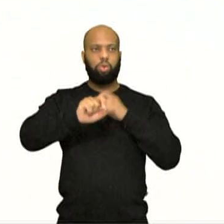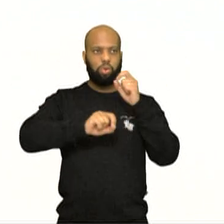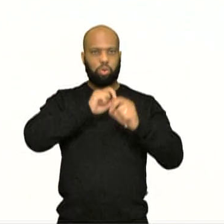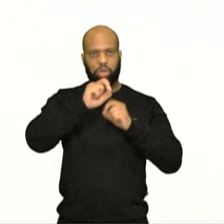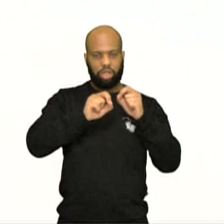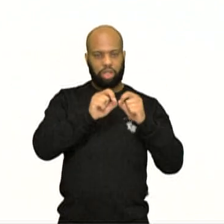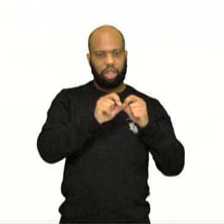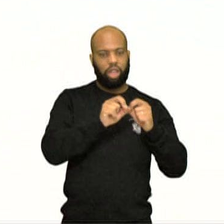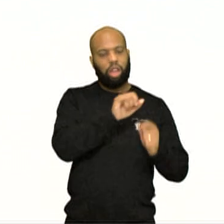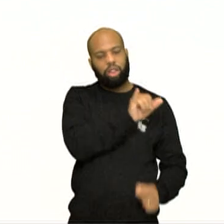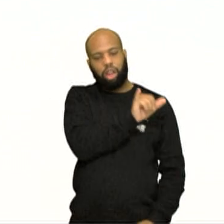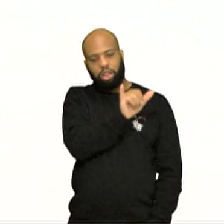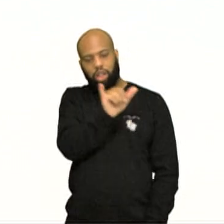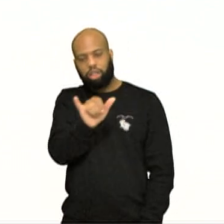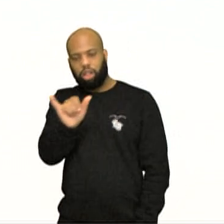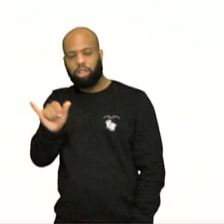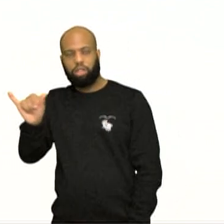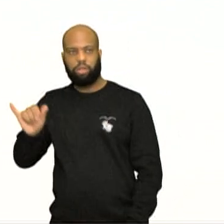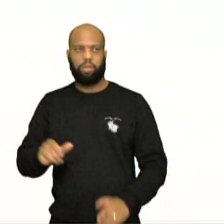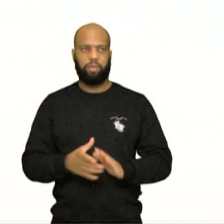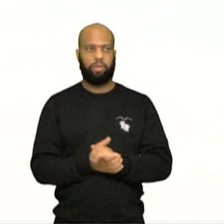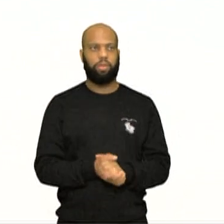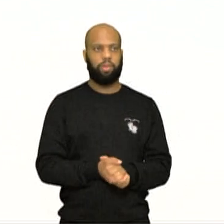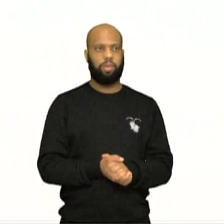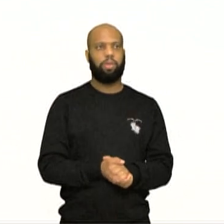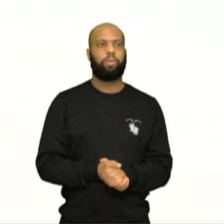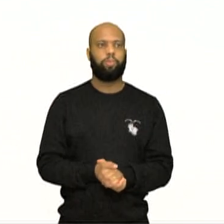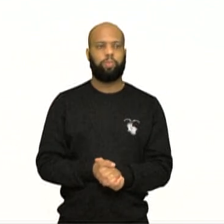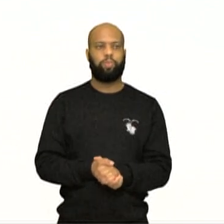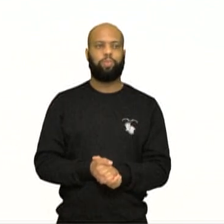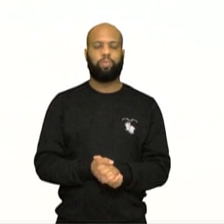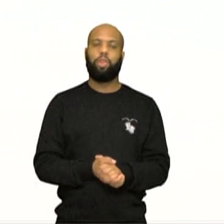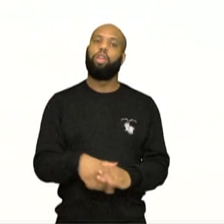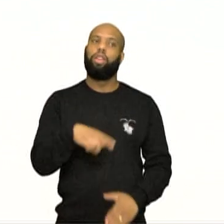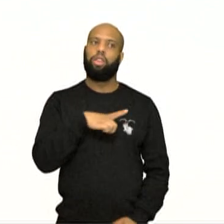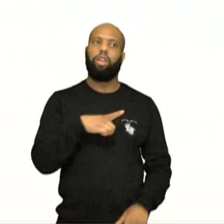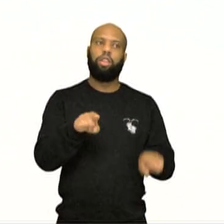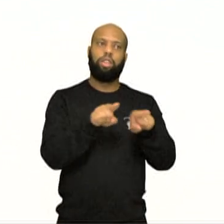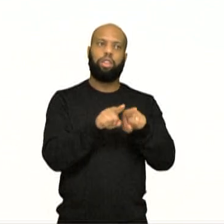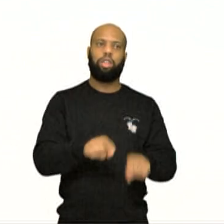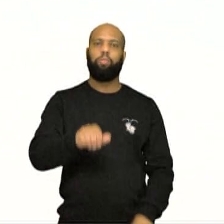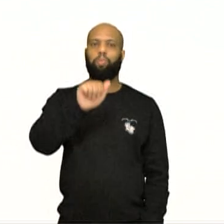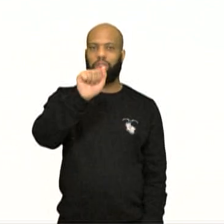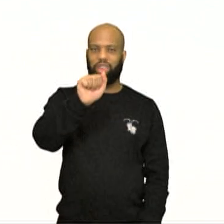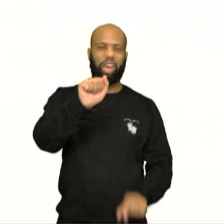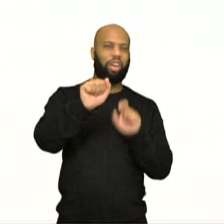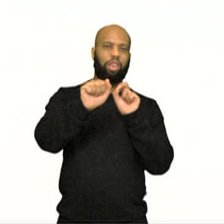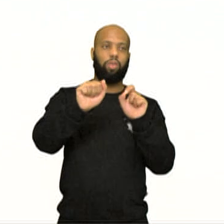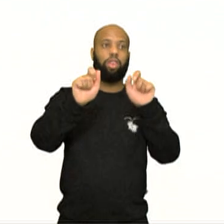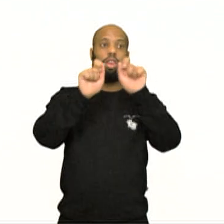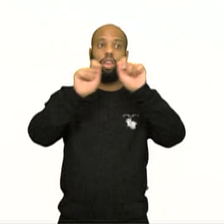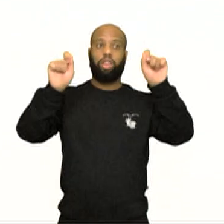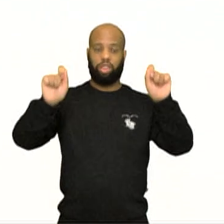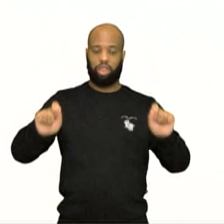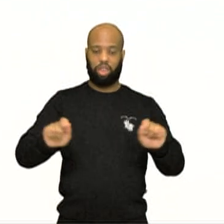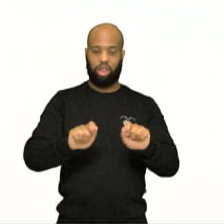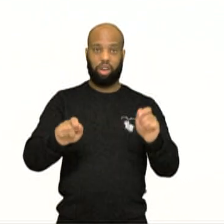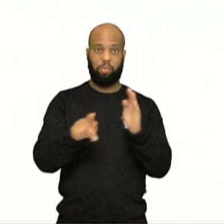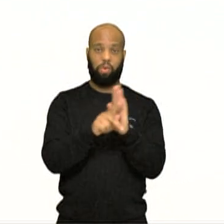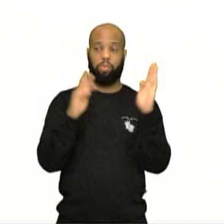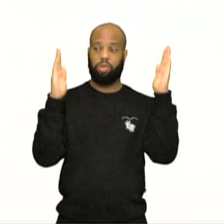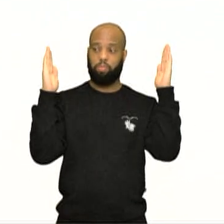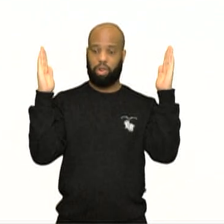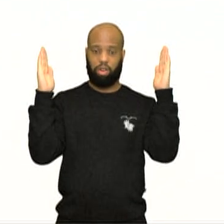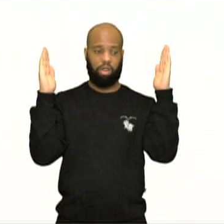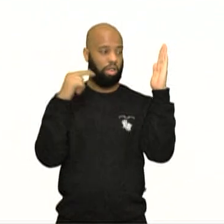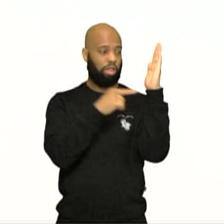haver condução por metro de material, né? E aí a área das placas paralelas em metro quadrado. Então